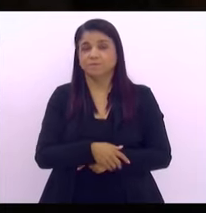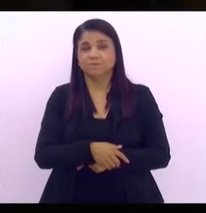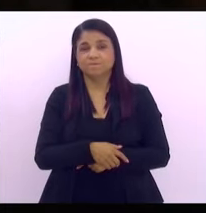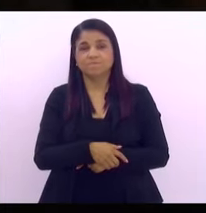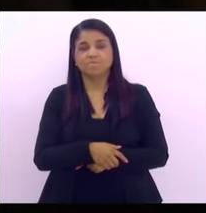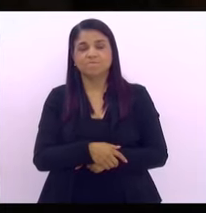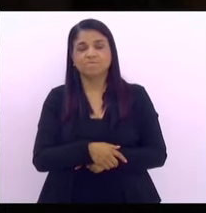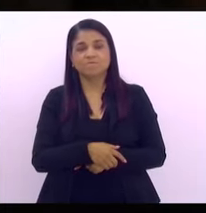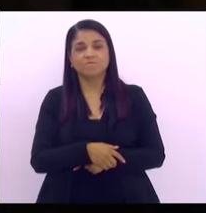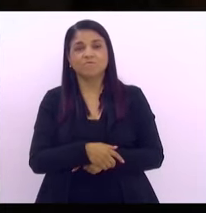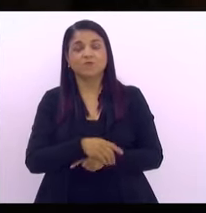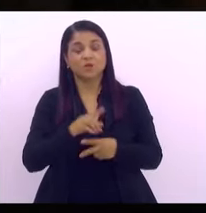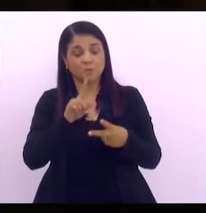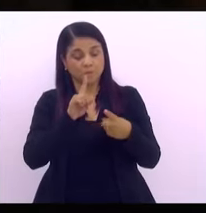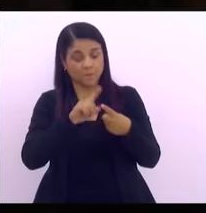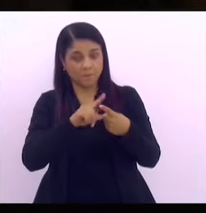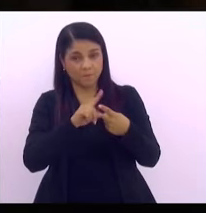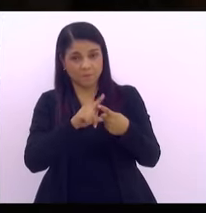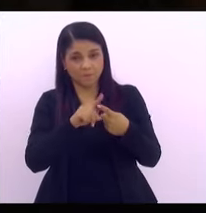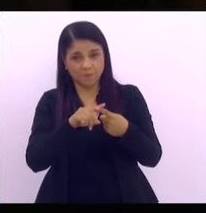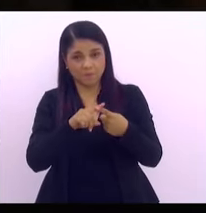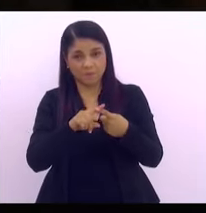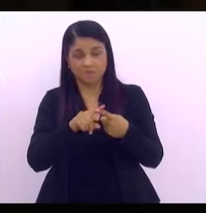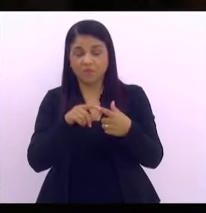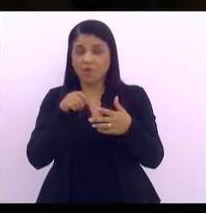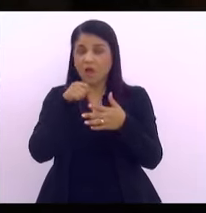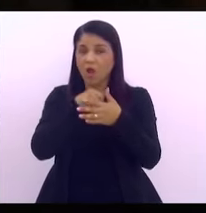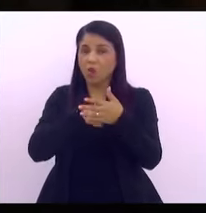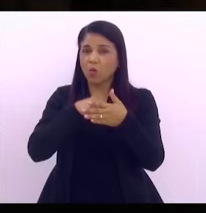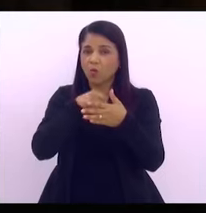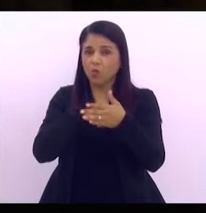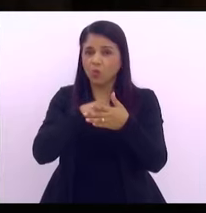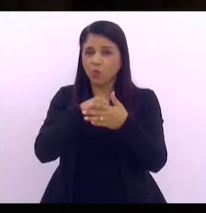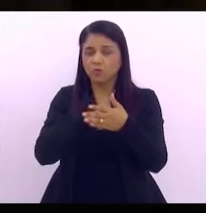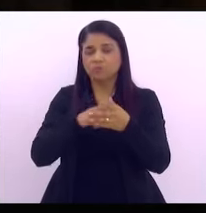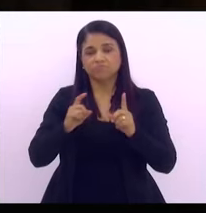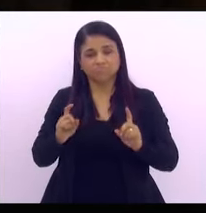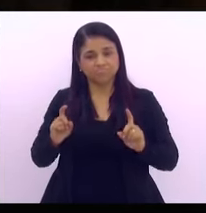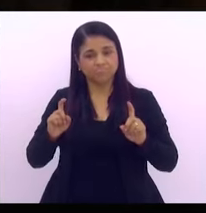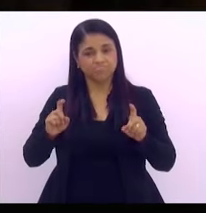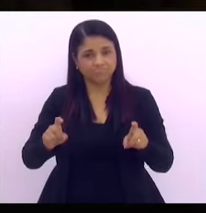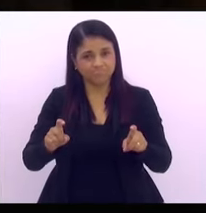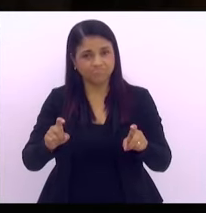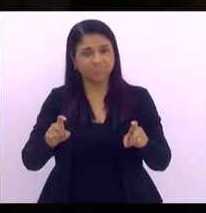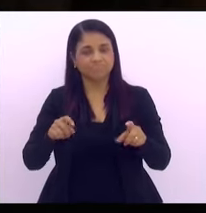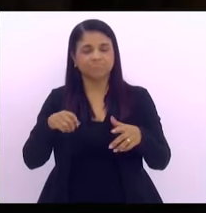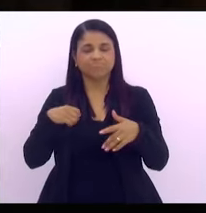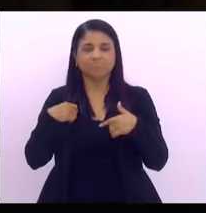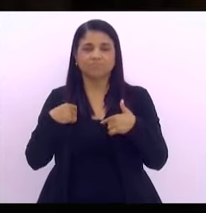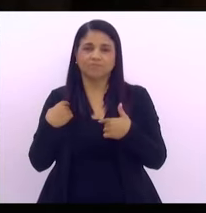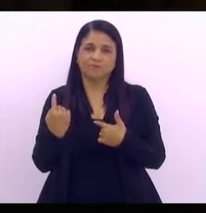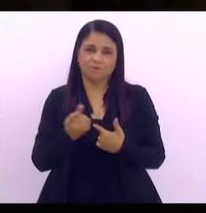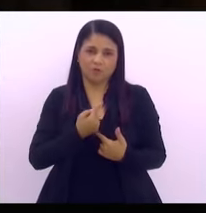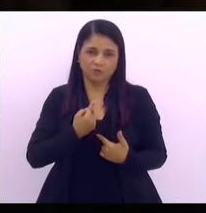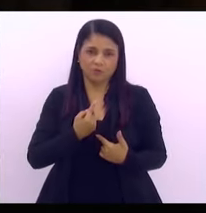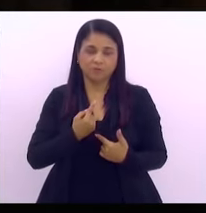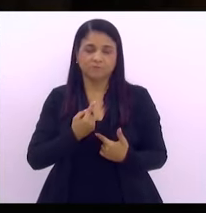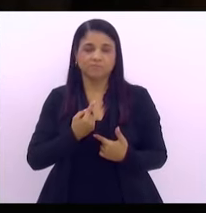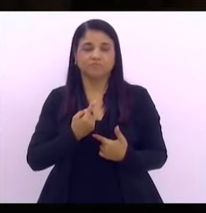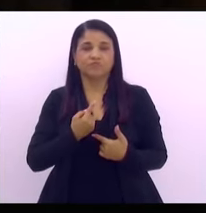primeira delas está diretamente relacionada à luta que a nossa mandata trava, e mais do que a nossa mandata, que a